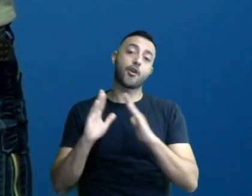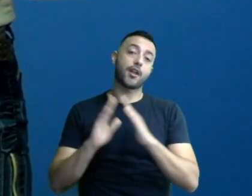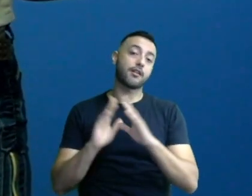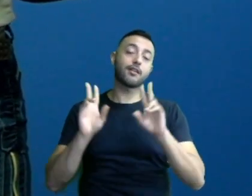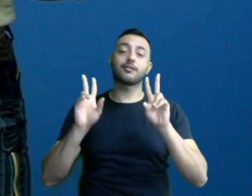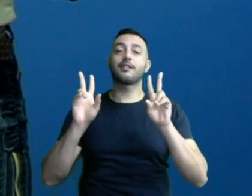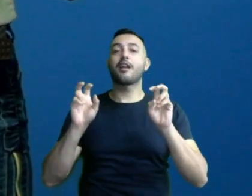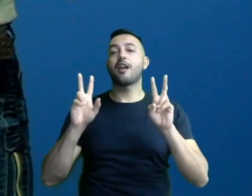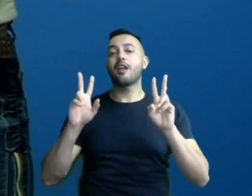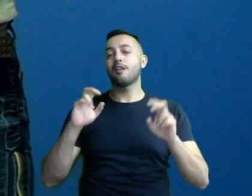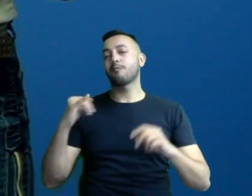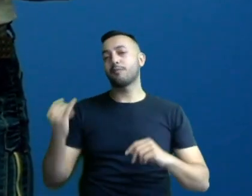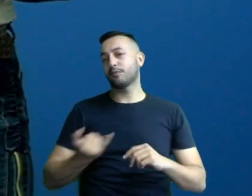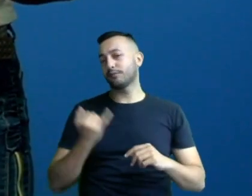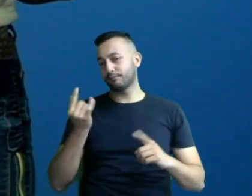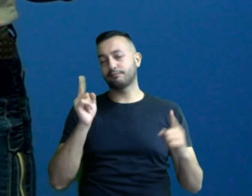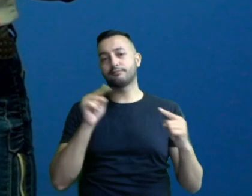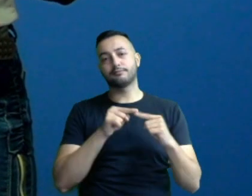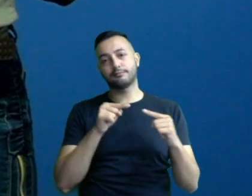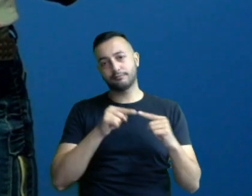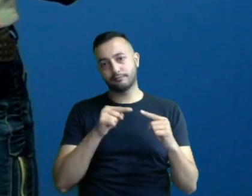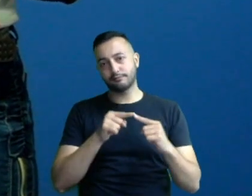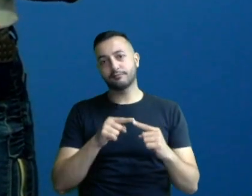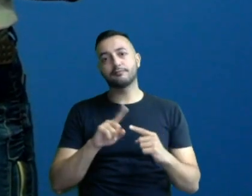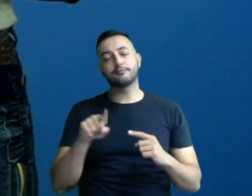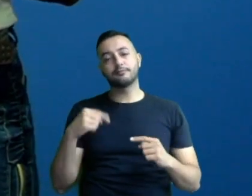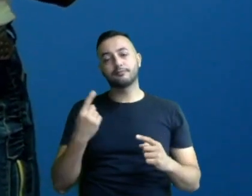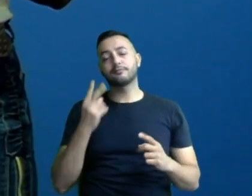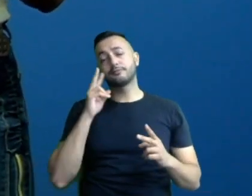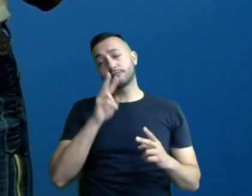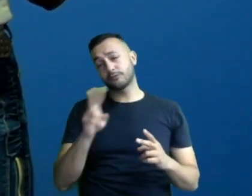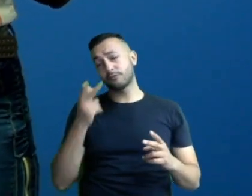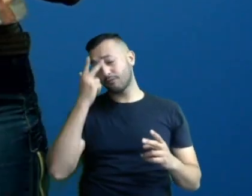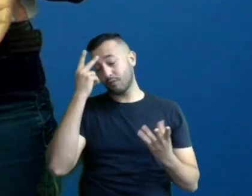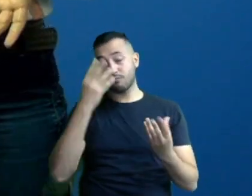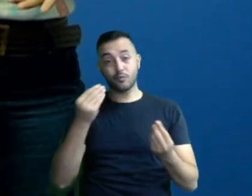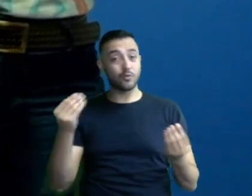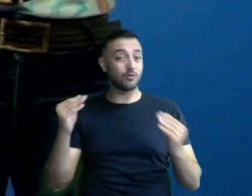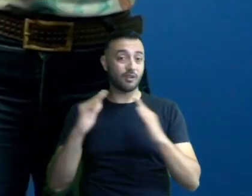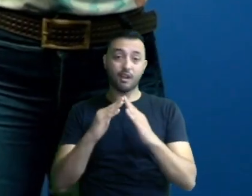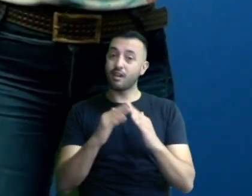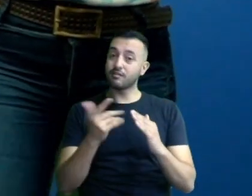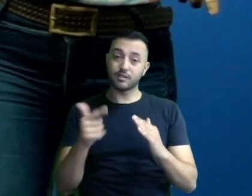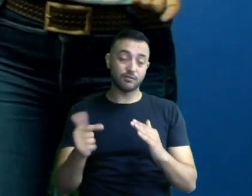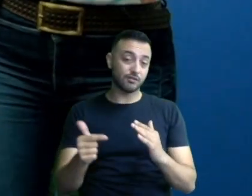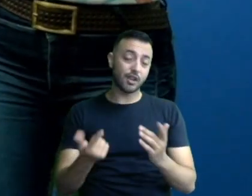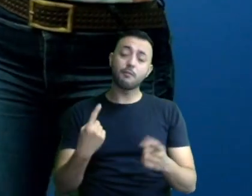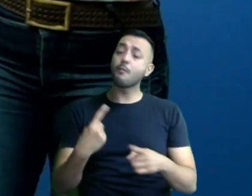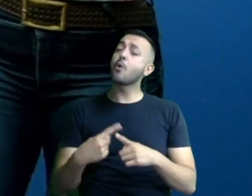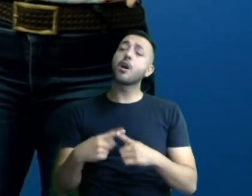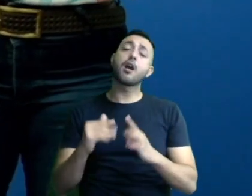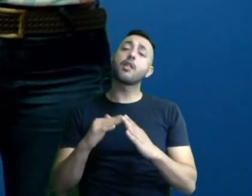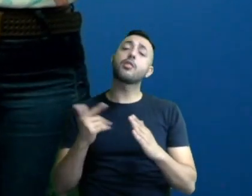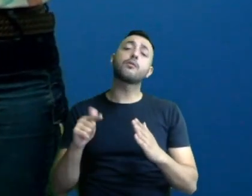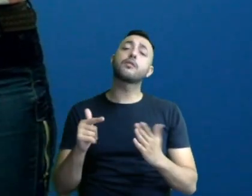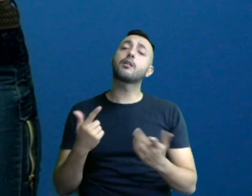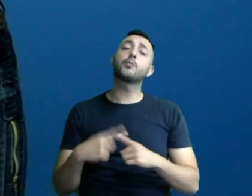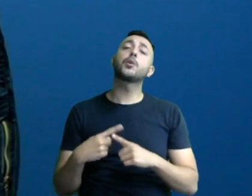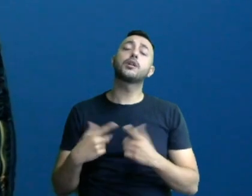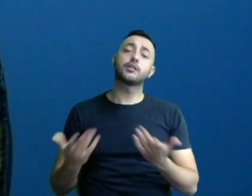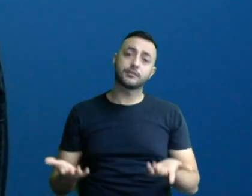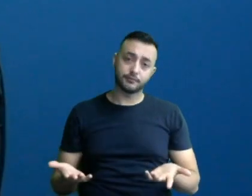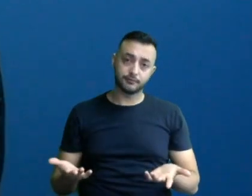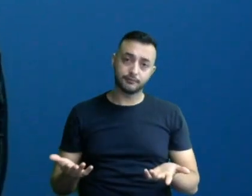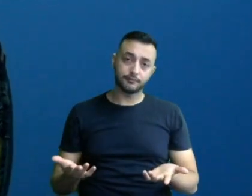tema muito importante, pertinente, que a gente vê aí que tem muita gente que não tem moradia. Por que essas pessoas não têm moradia?